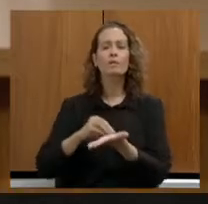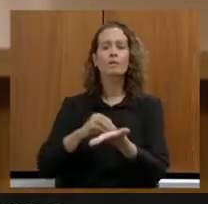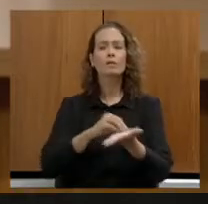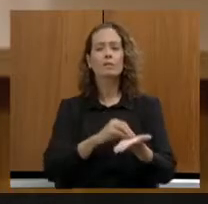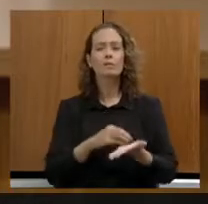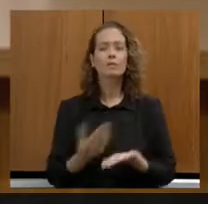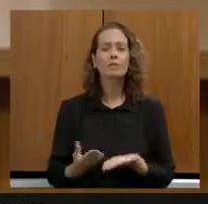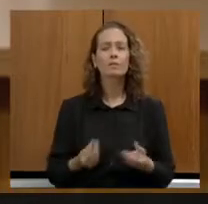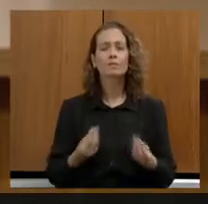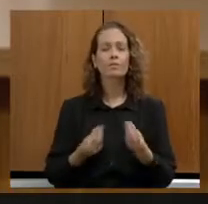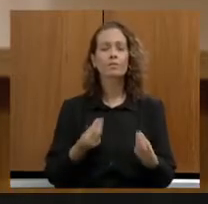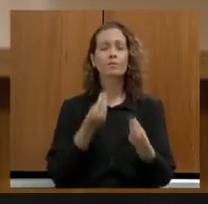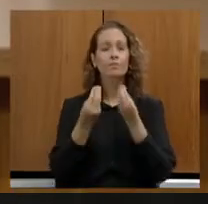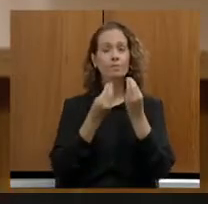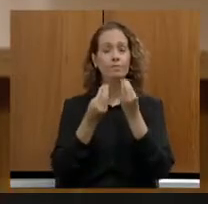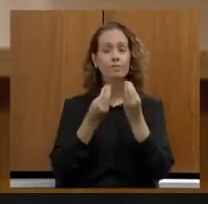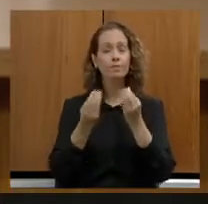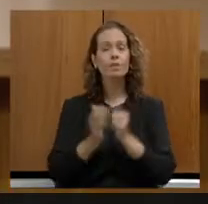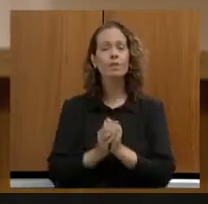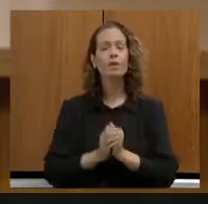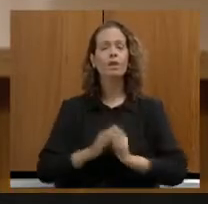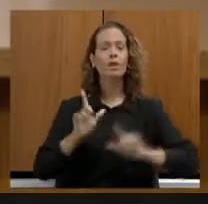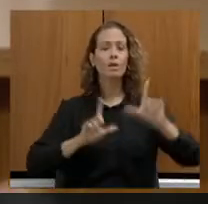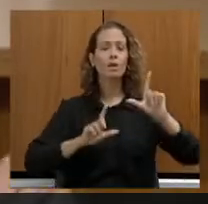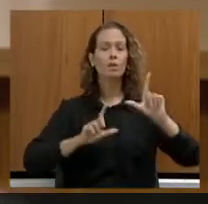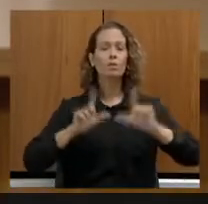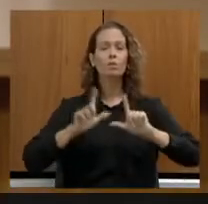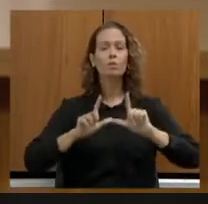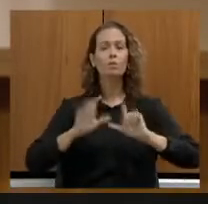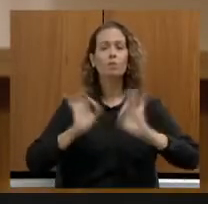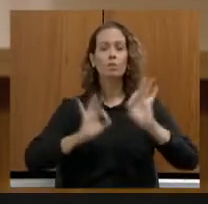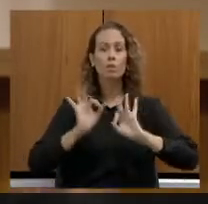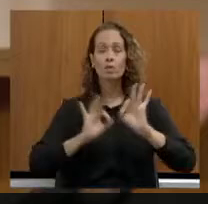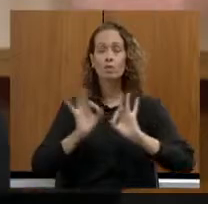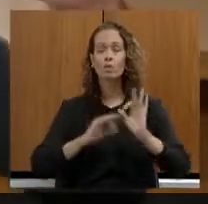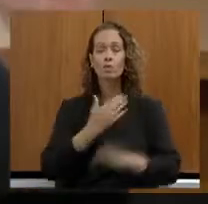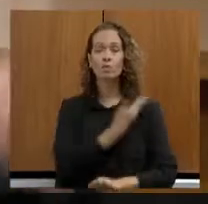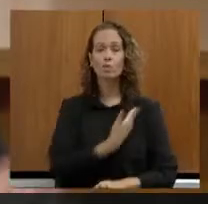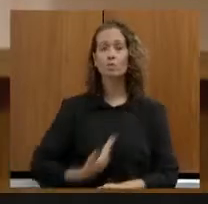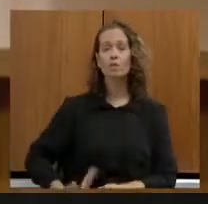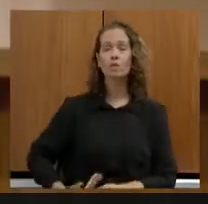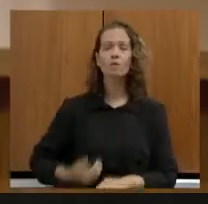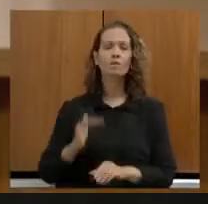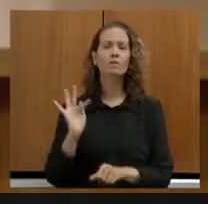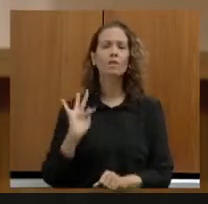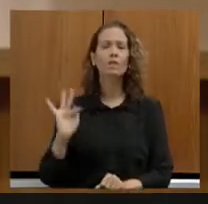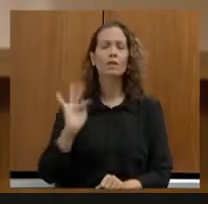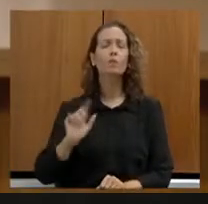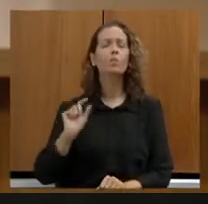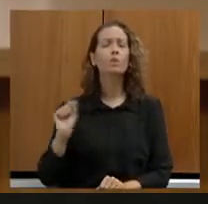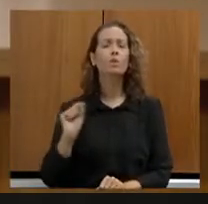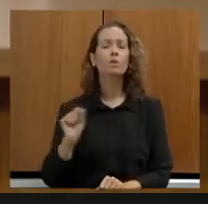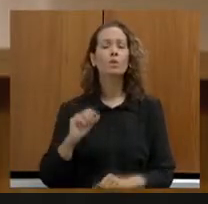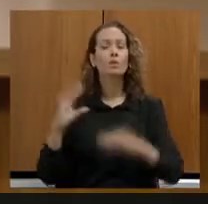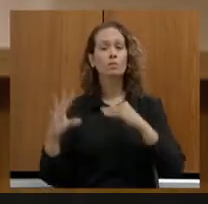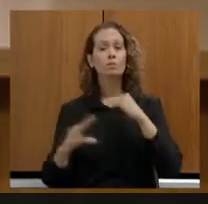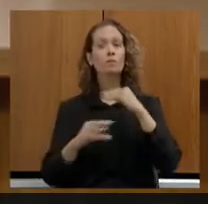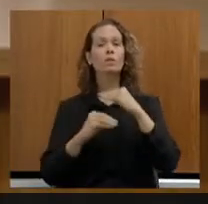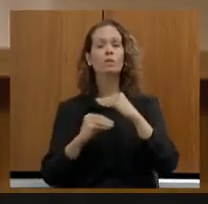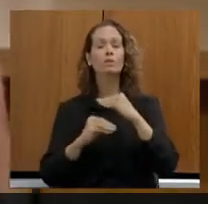nacional de alimentação escolar que é um programa do governo federal que nada mais é do que a complementação do